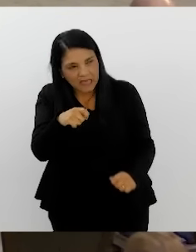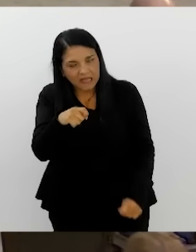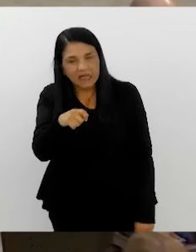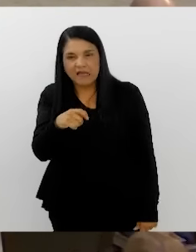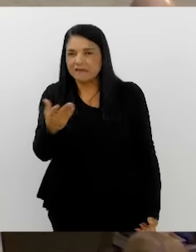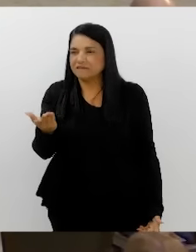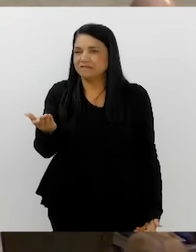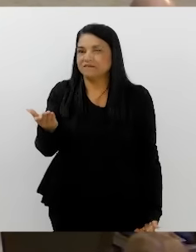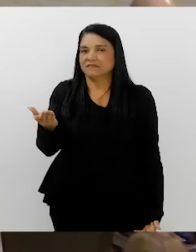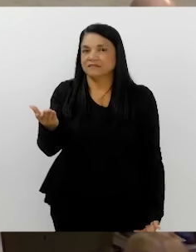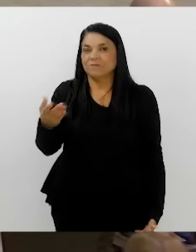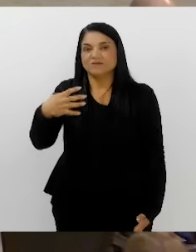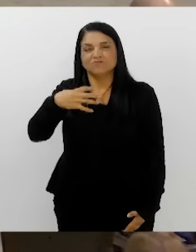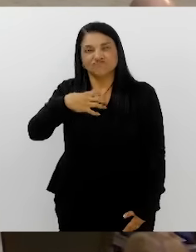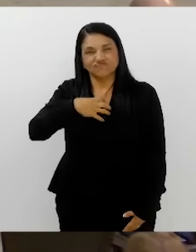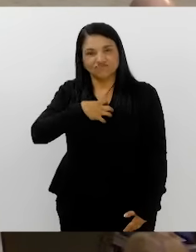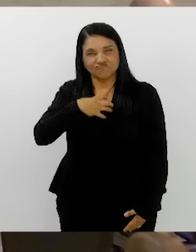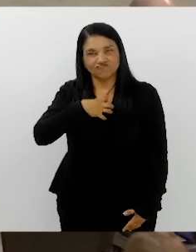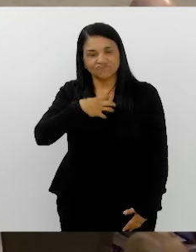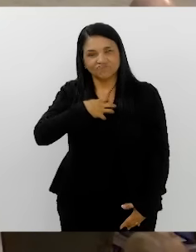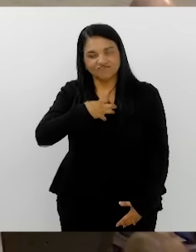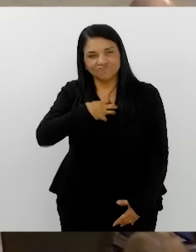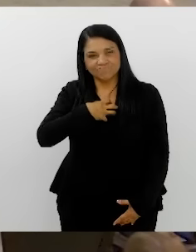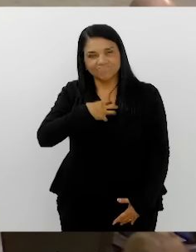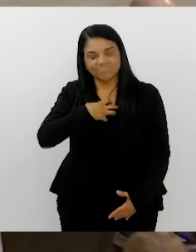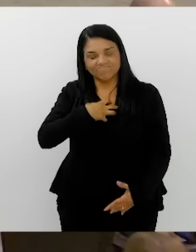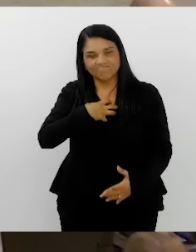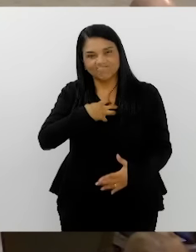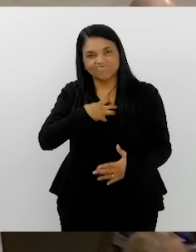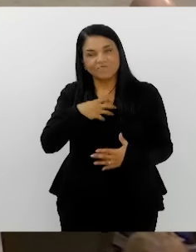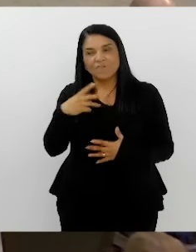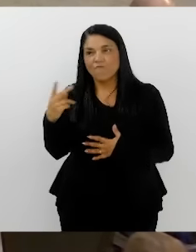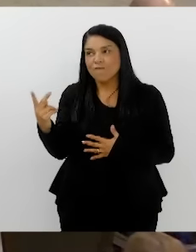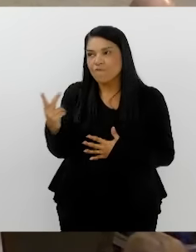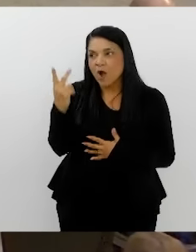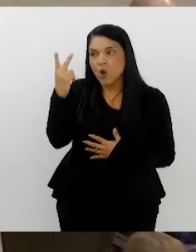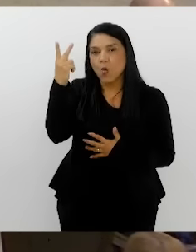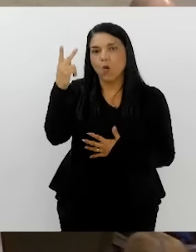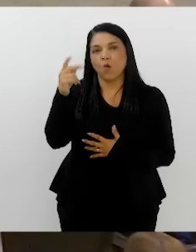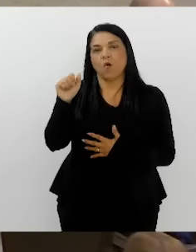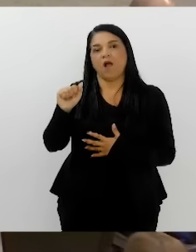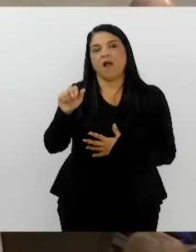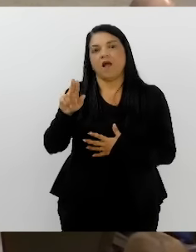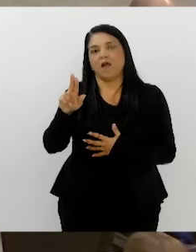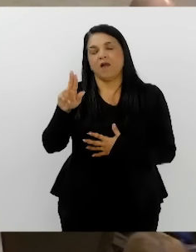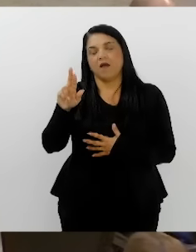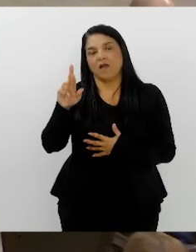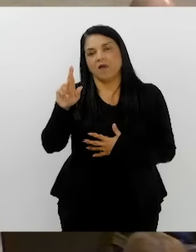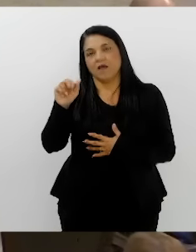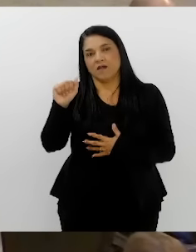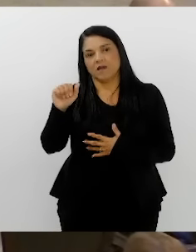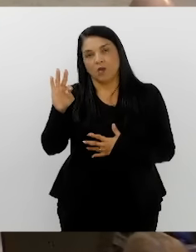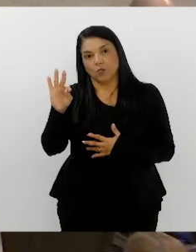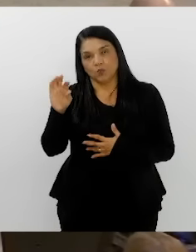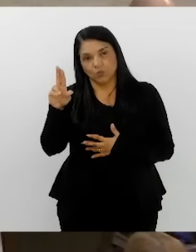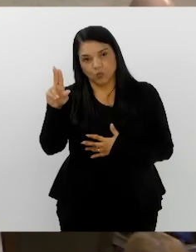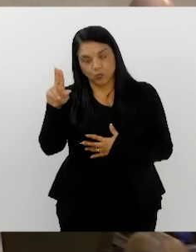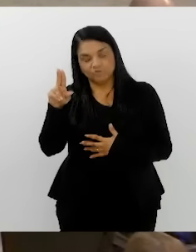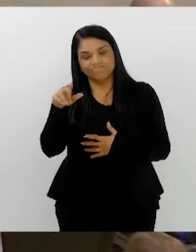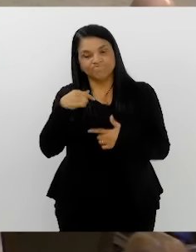Mas o sentimento que está nutrido, e é isso que é os valores que os arautos pregam, o sentimento que está nutrido em você, a sua capacidade